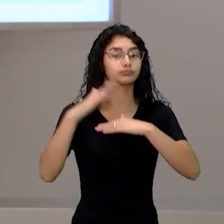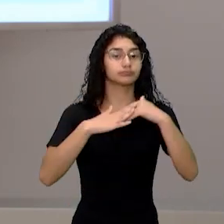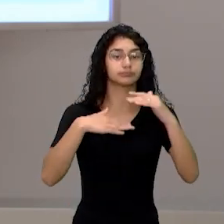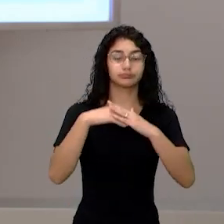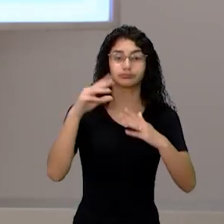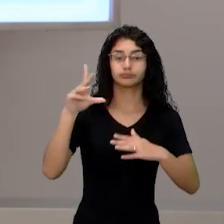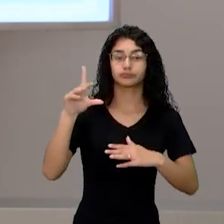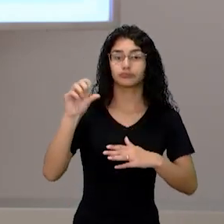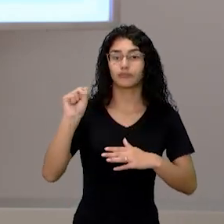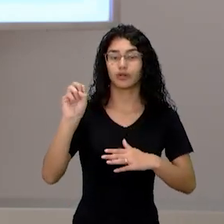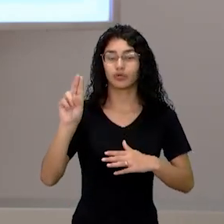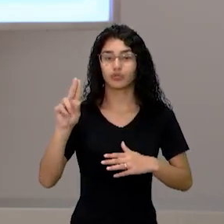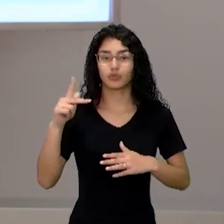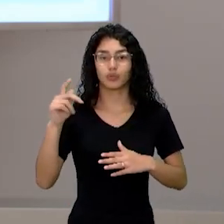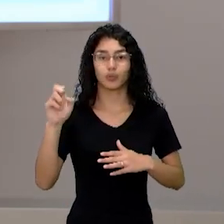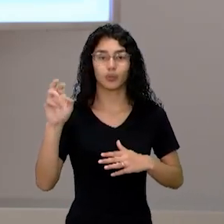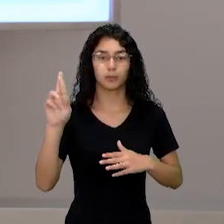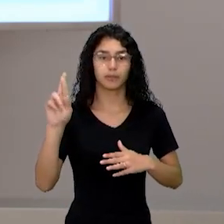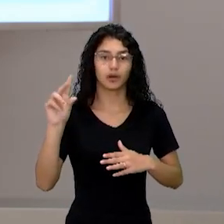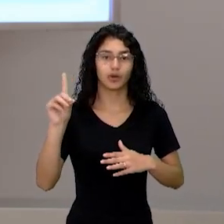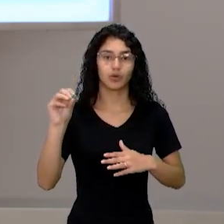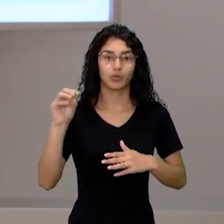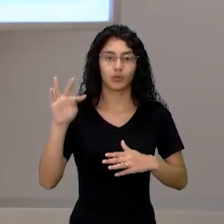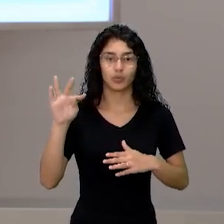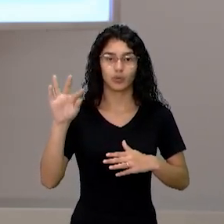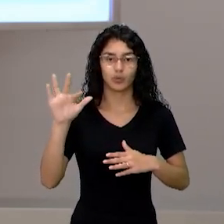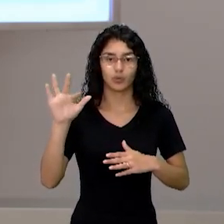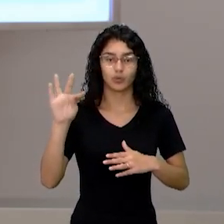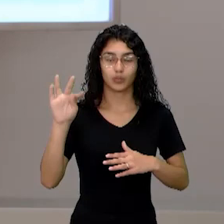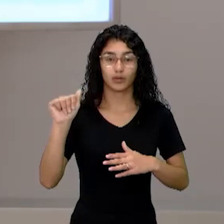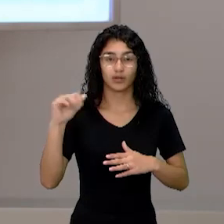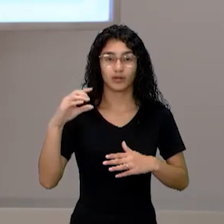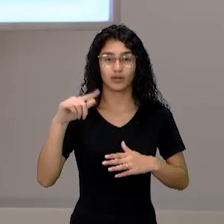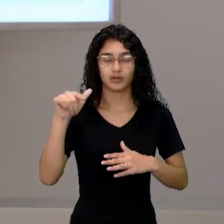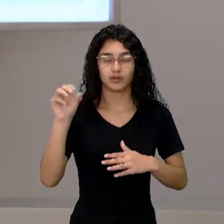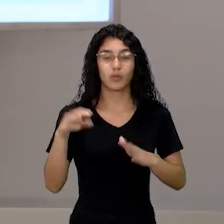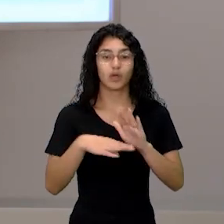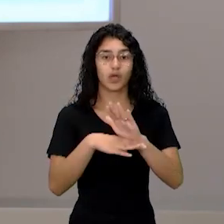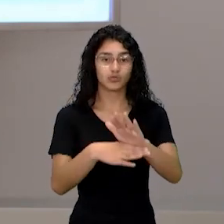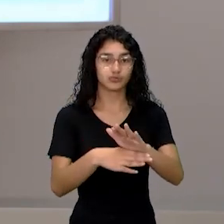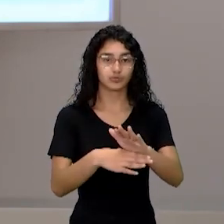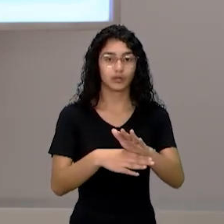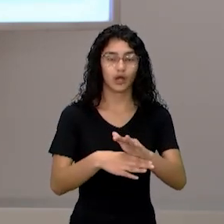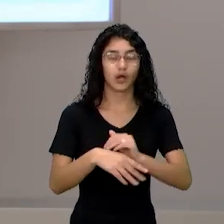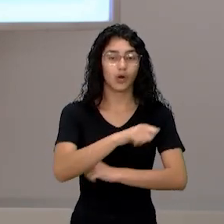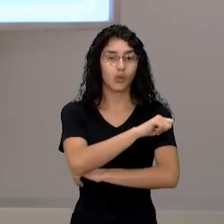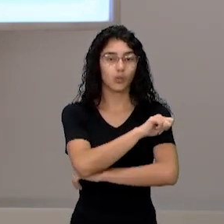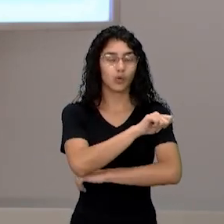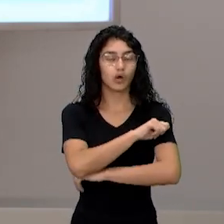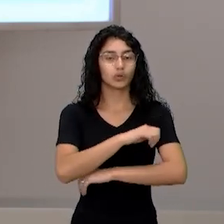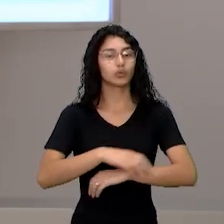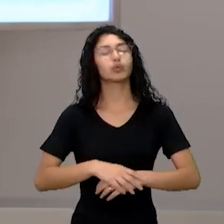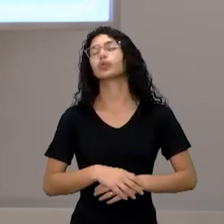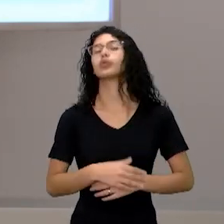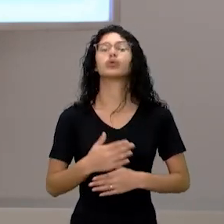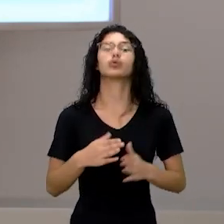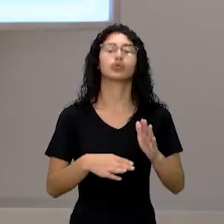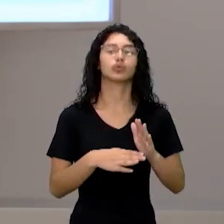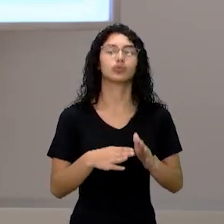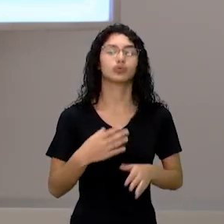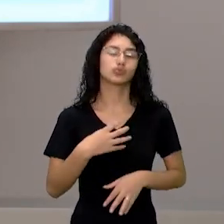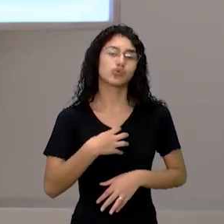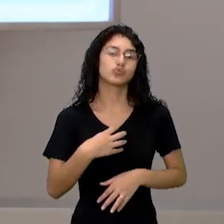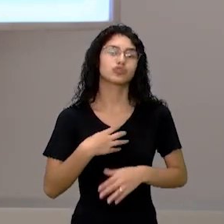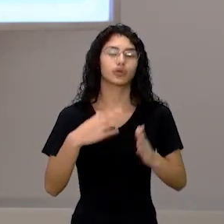e principalmente encaminhá-los aí para os serviços tanto de itinerância quanto de sala de recursos, da melhor forma que possa atender